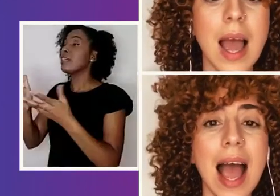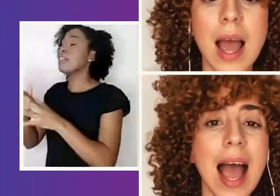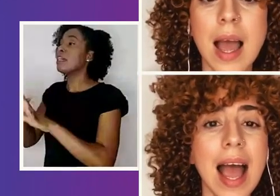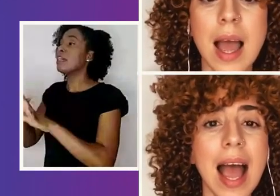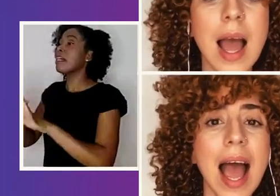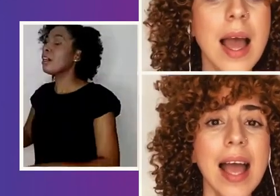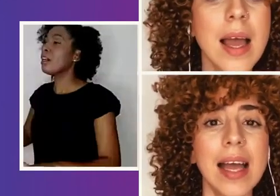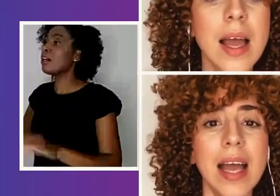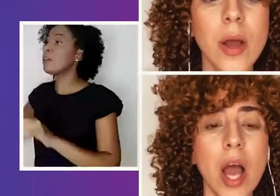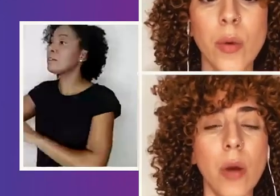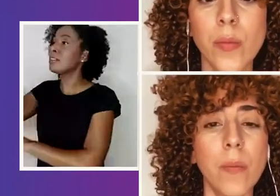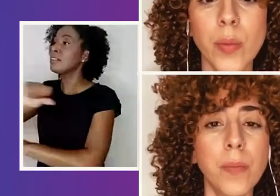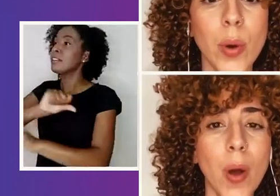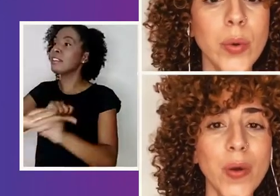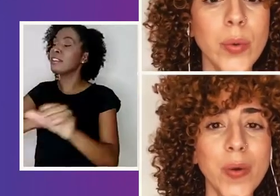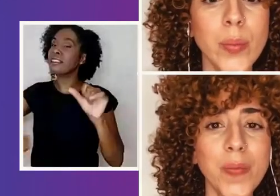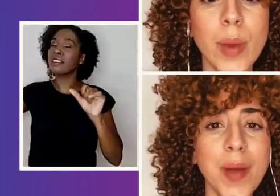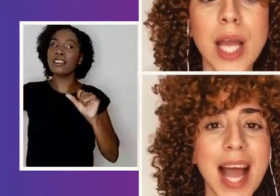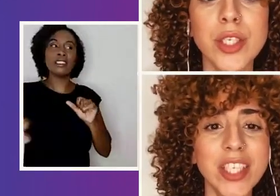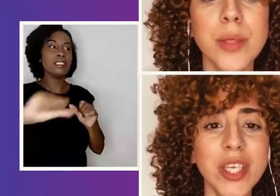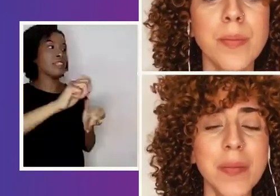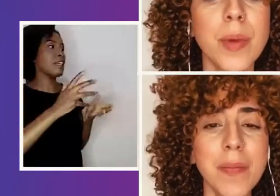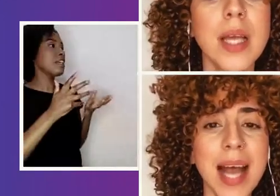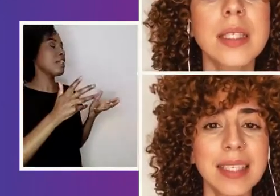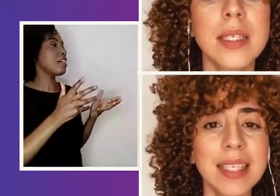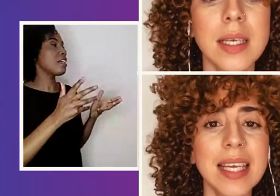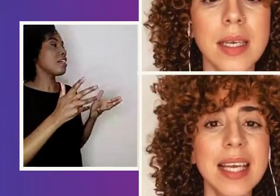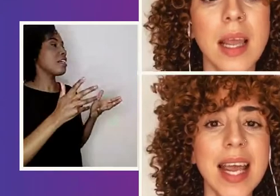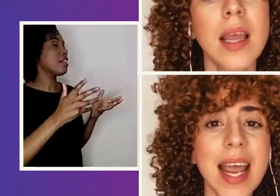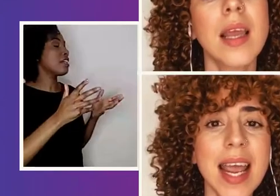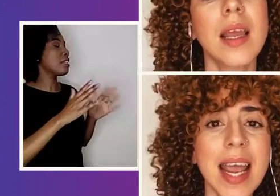nós. Um pouco mais de